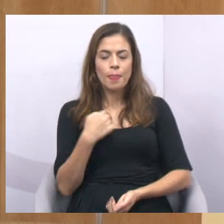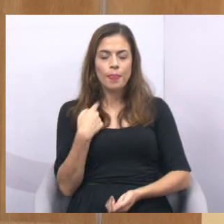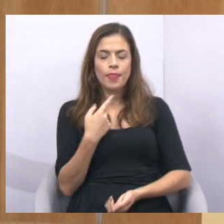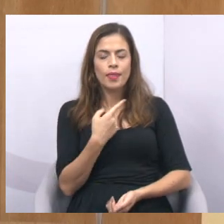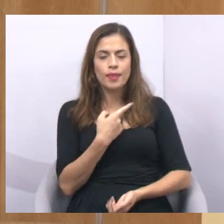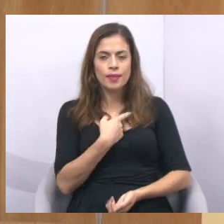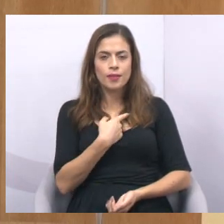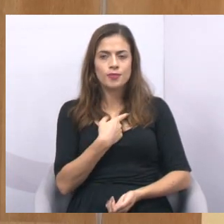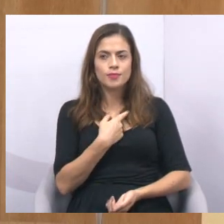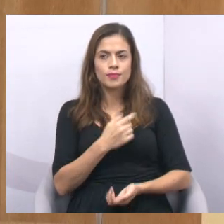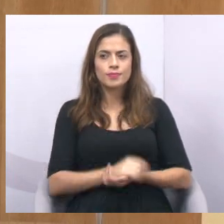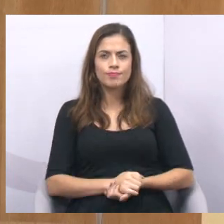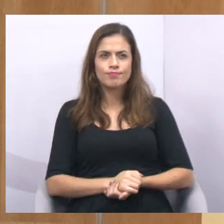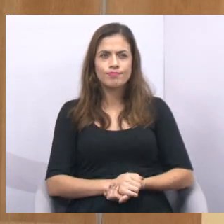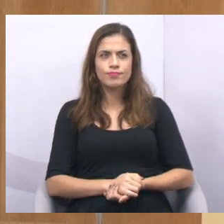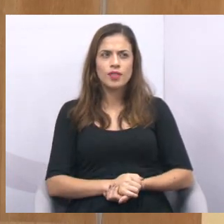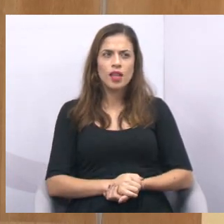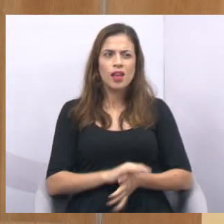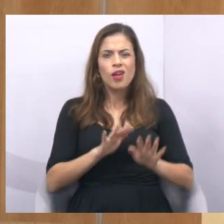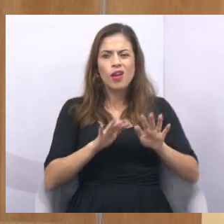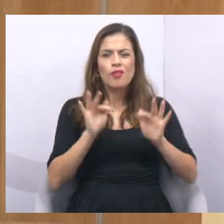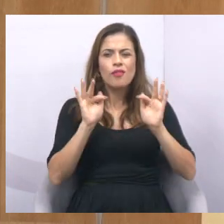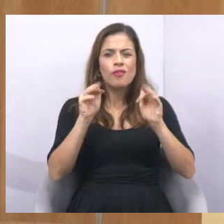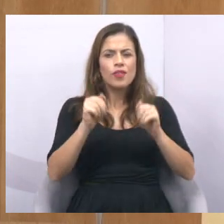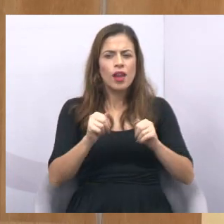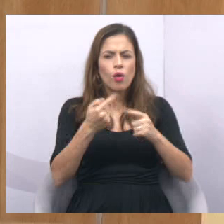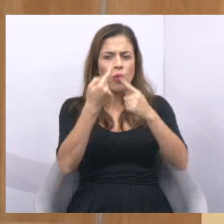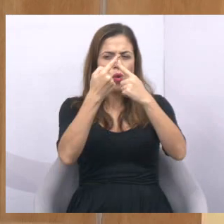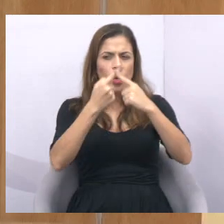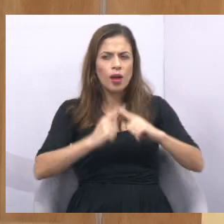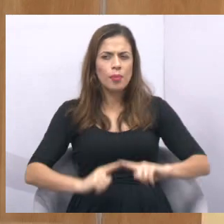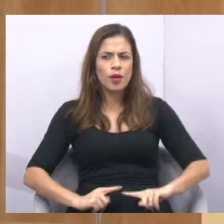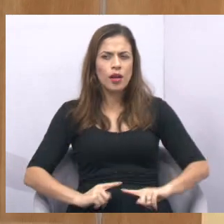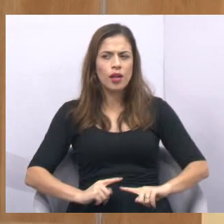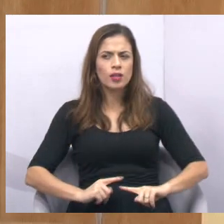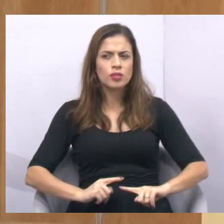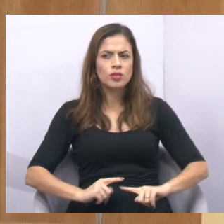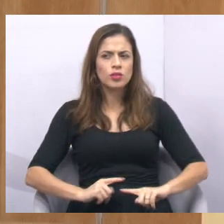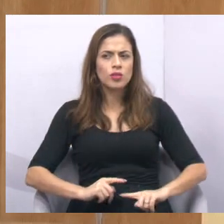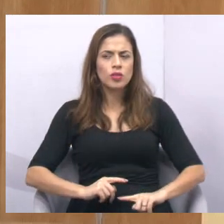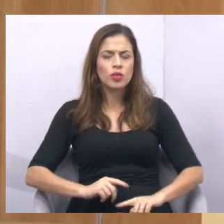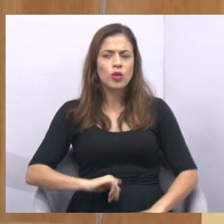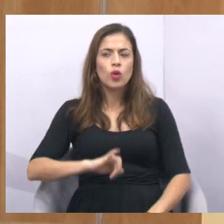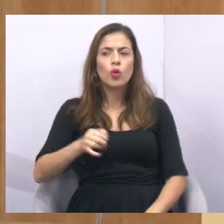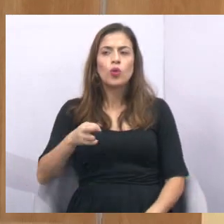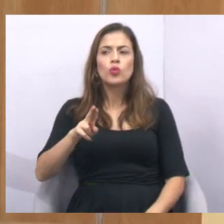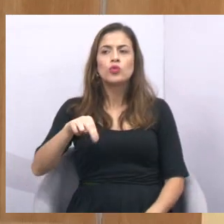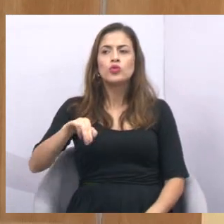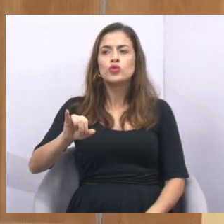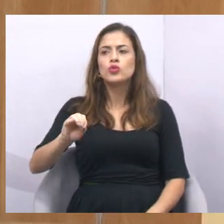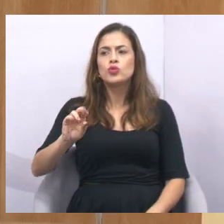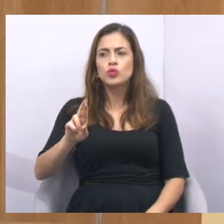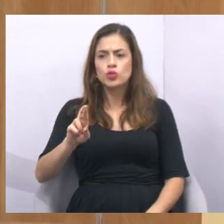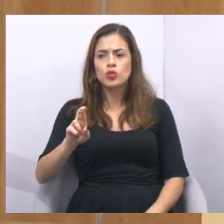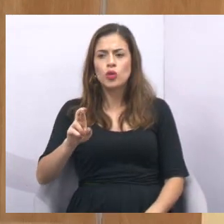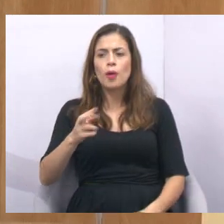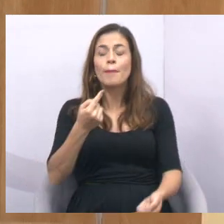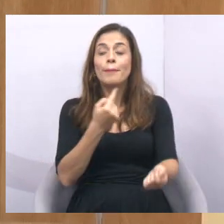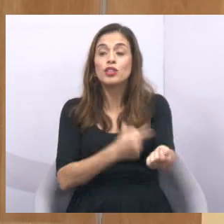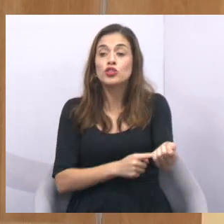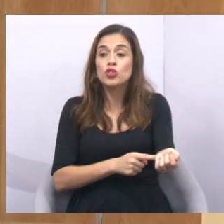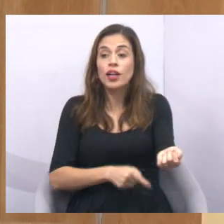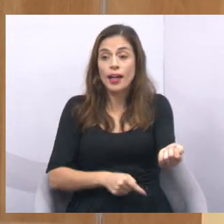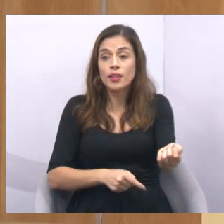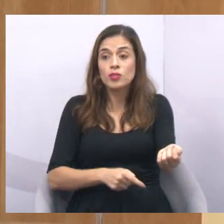nós, na semifinal de um campeonato, o Júnior estava machucado, mas ele já estava se